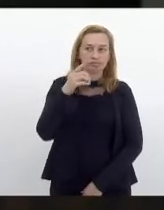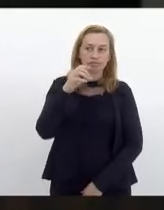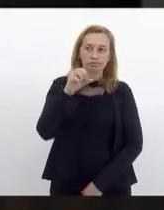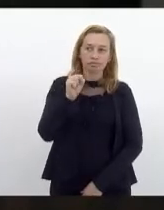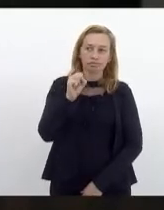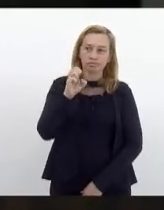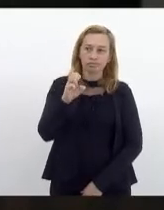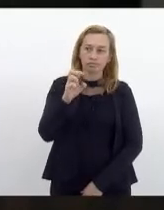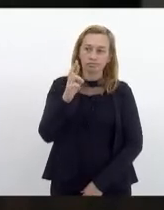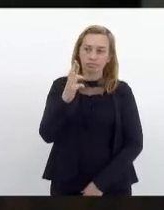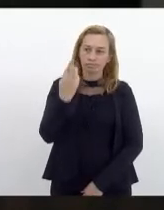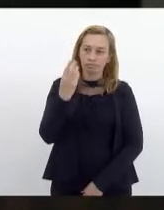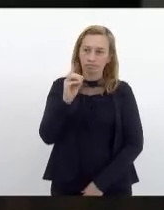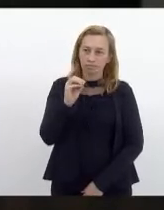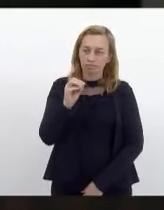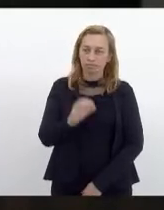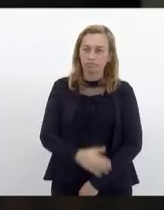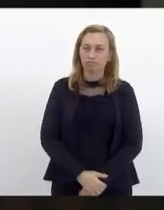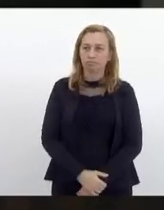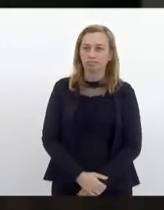Fernandes.